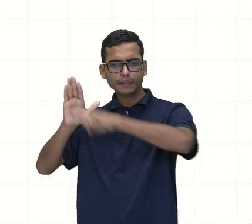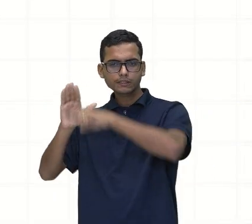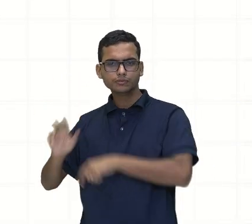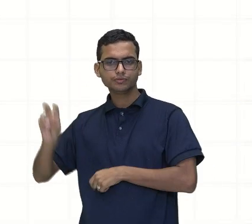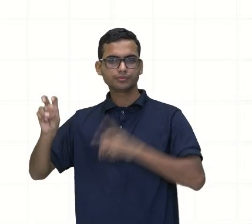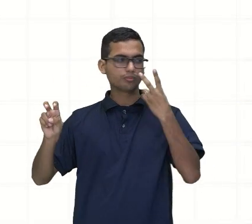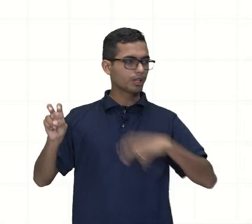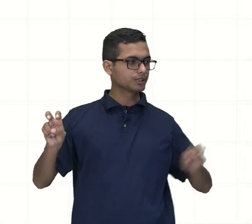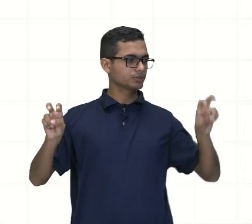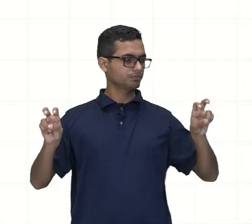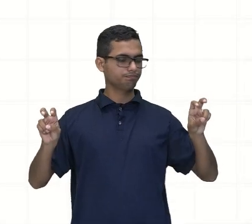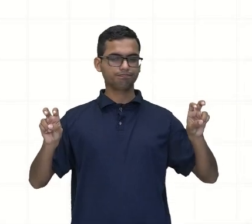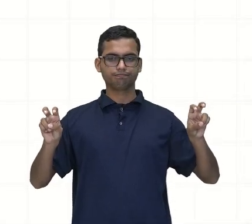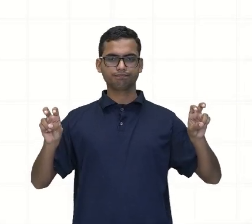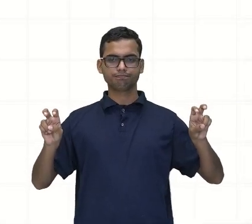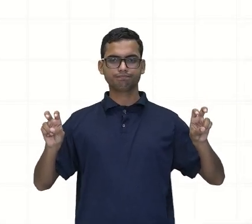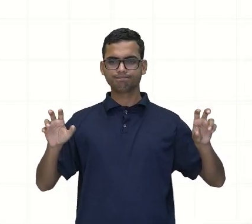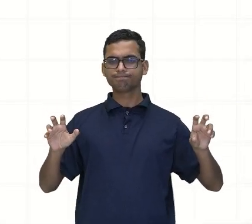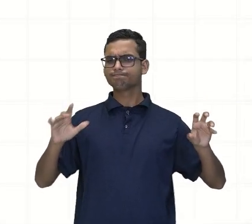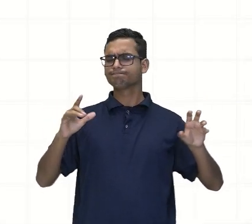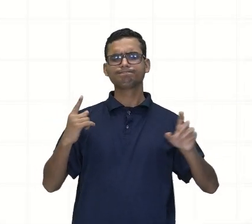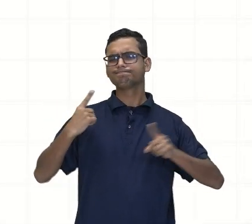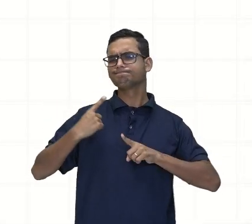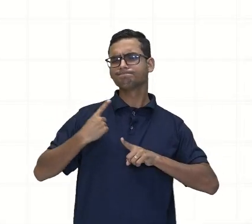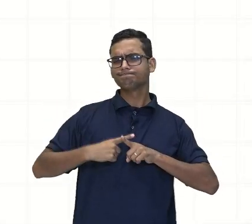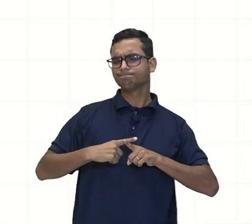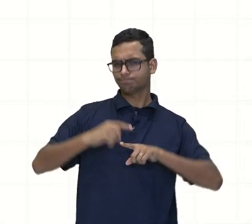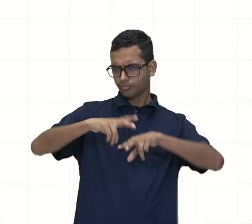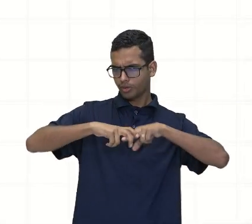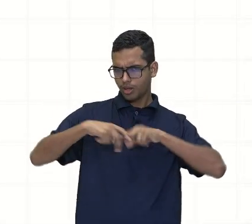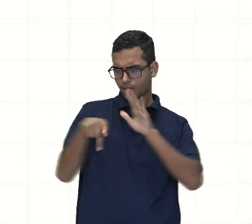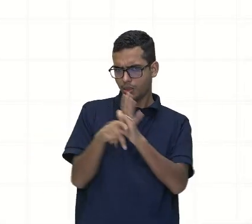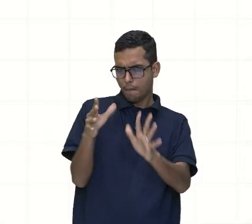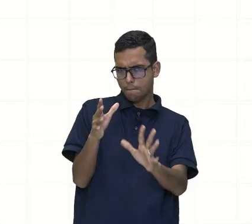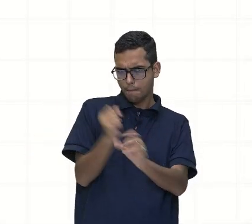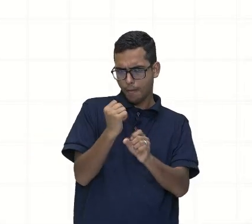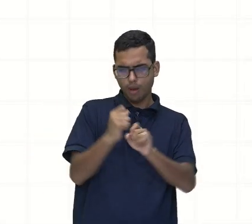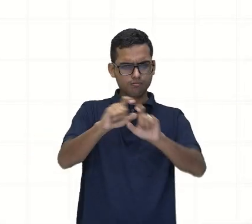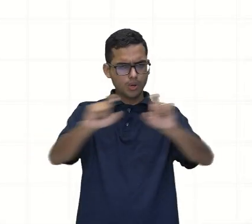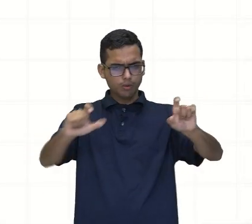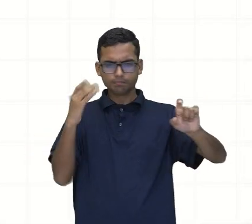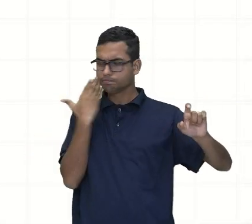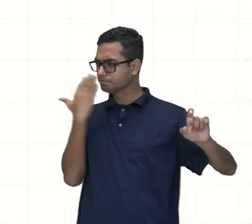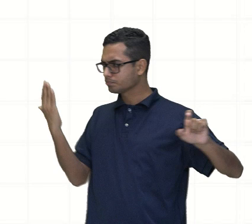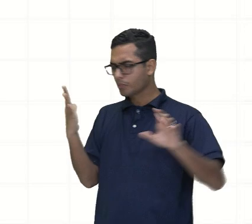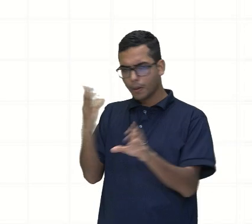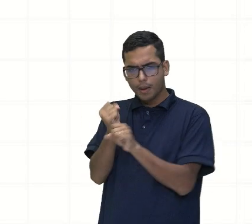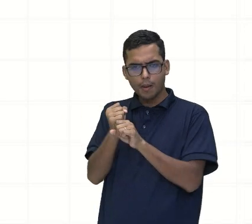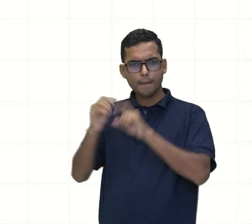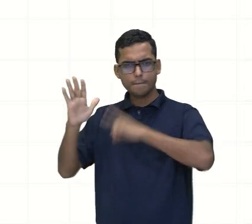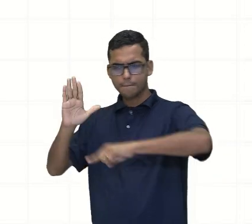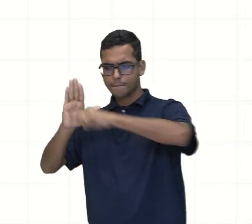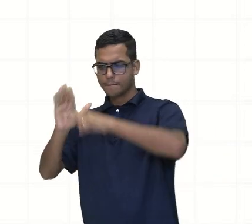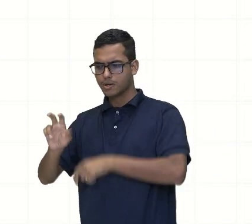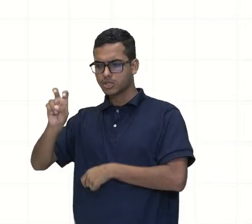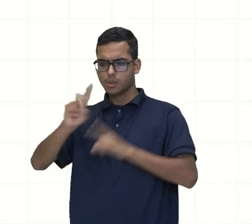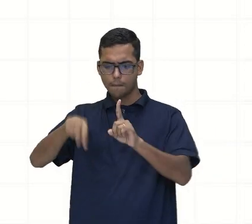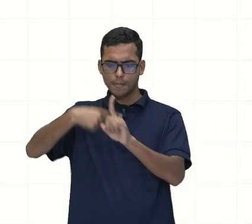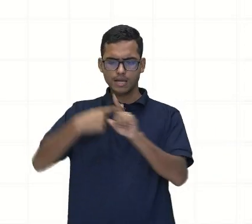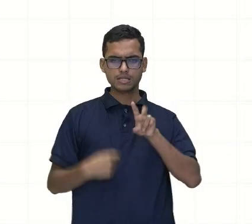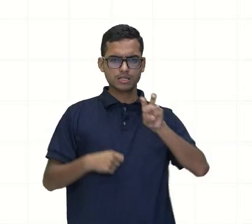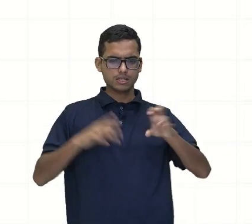é 5. Por quê? Porque quando a gente realiza essa operação aqui, menos 5 mais 5,